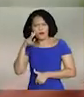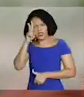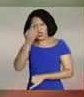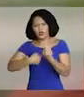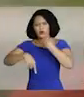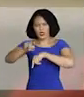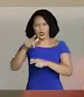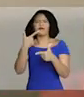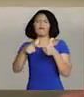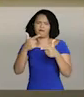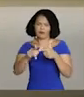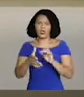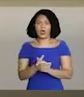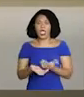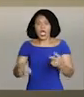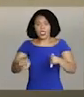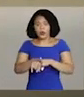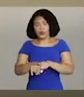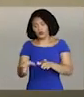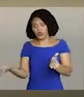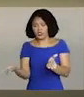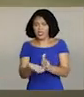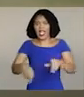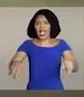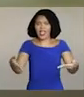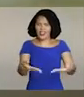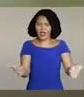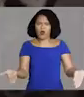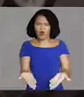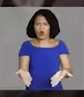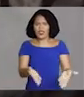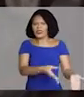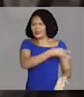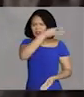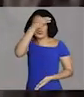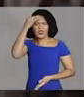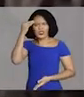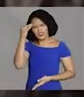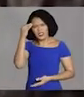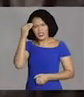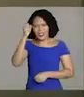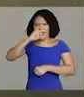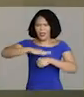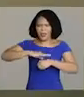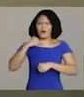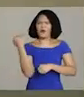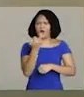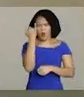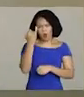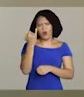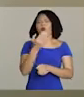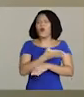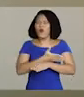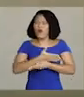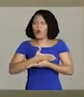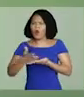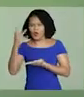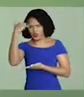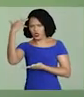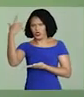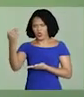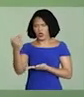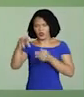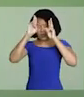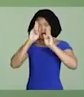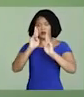e superar adversidades. E por chegar até aqui, sem jamais deixar para trás a minha essência, os meus princípios e o meu